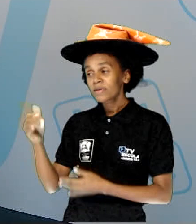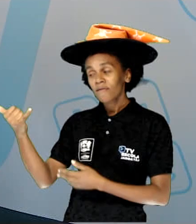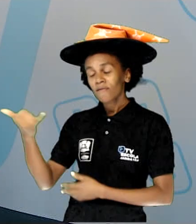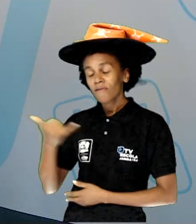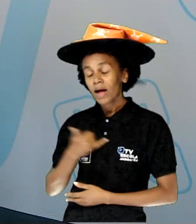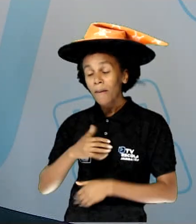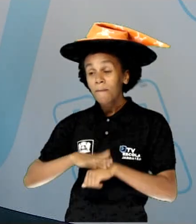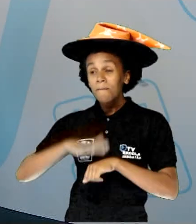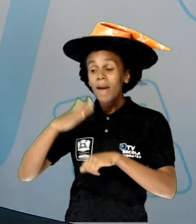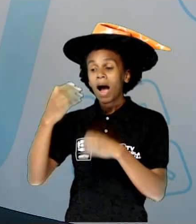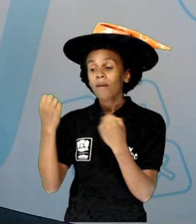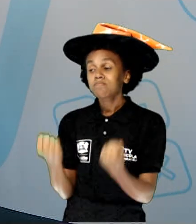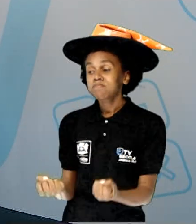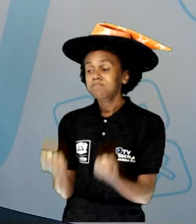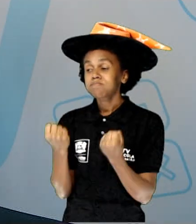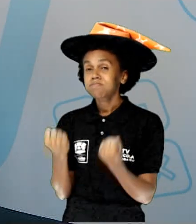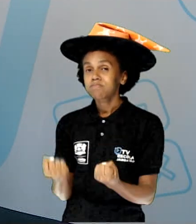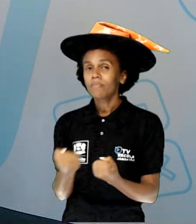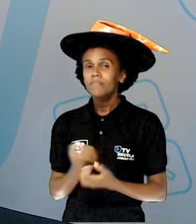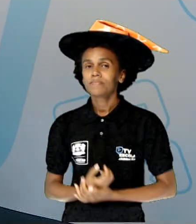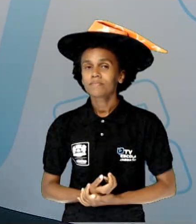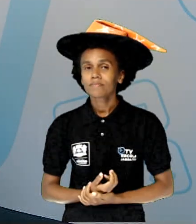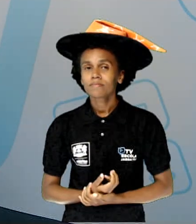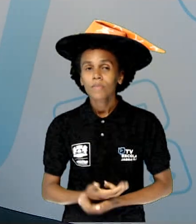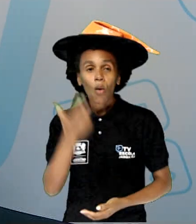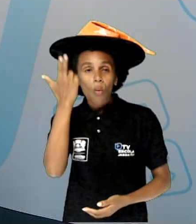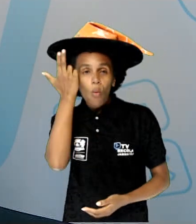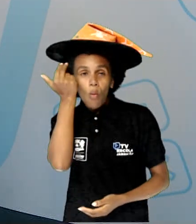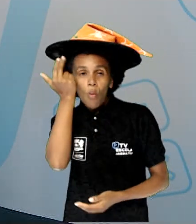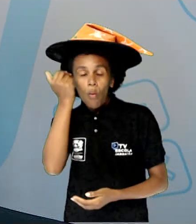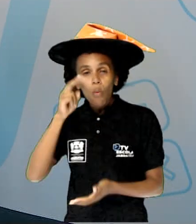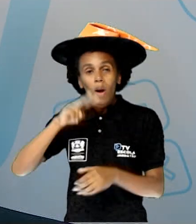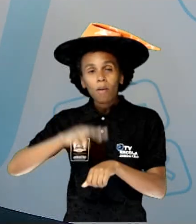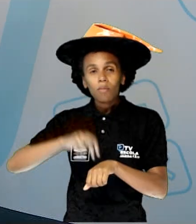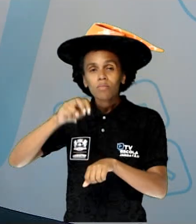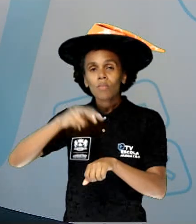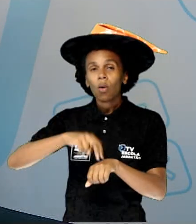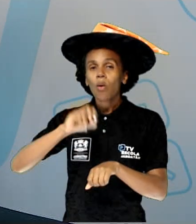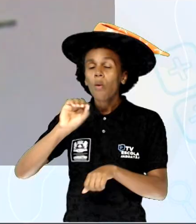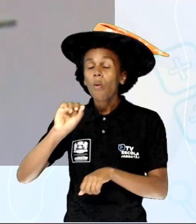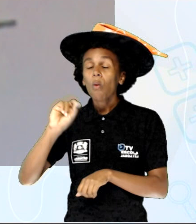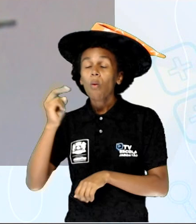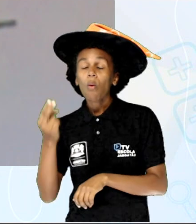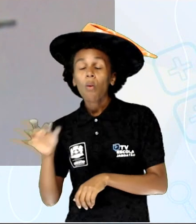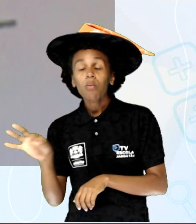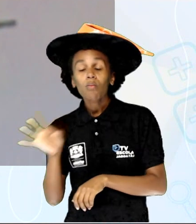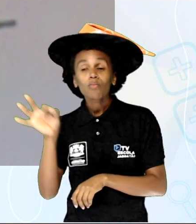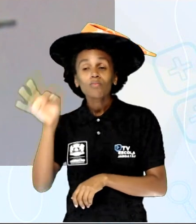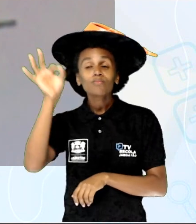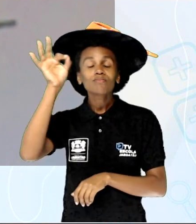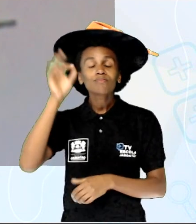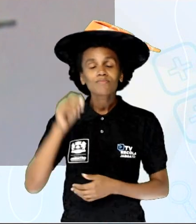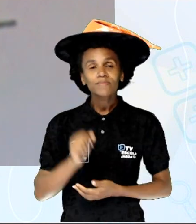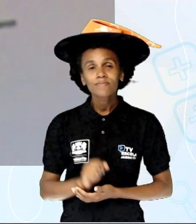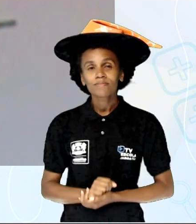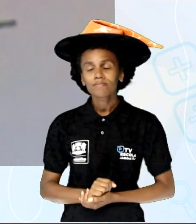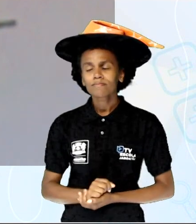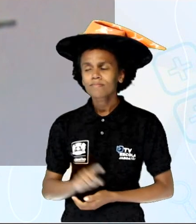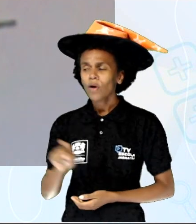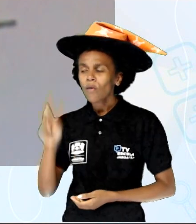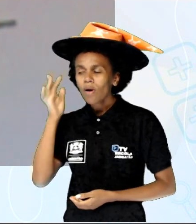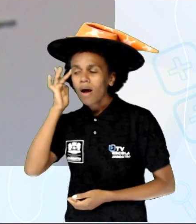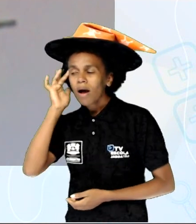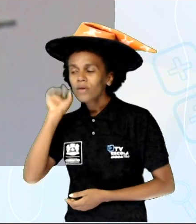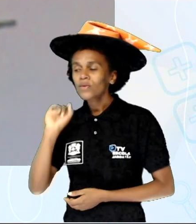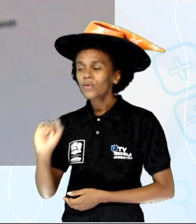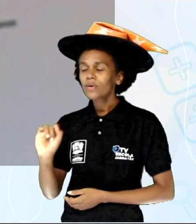mais pesado tá bom esse coelho saltitante ou esse inseto treloso o que é que você acha pitombinha um